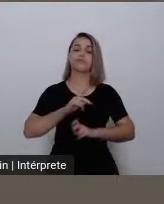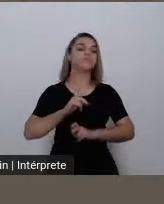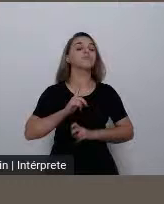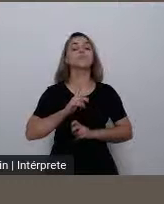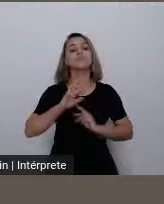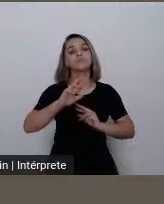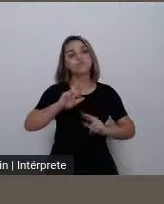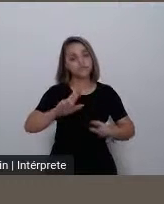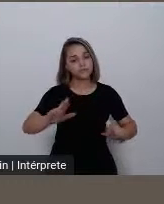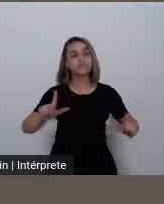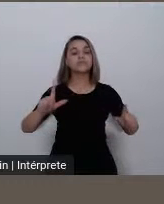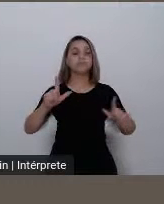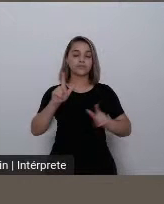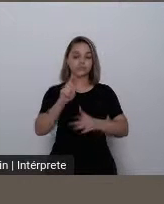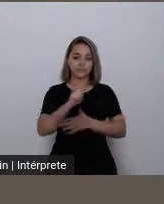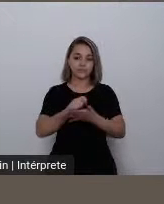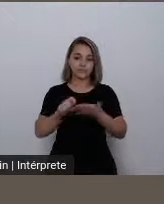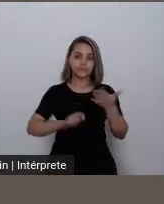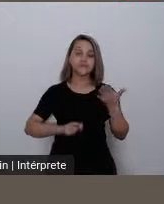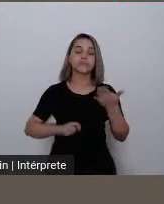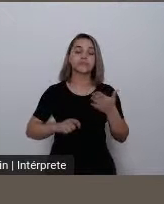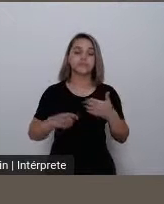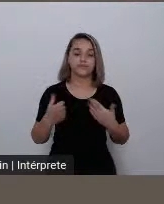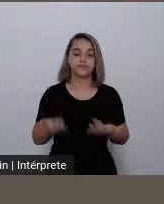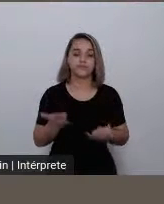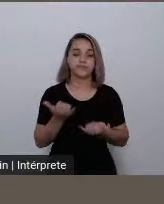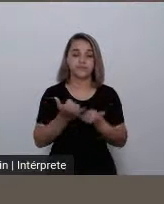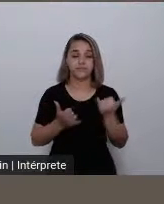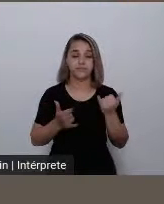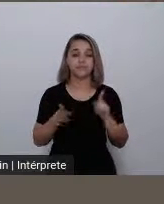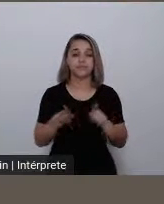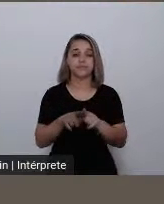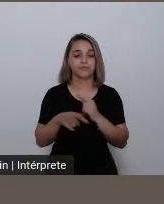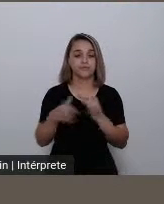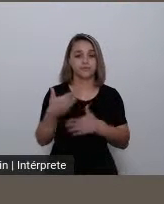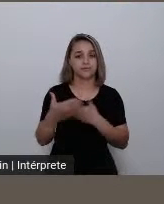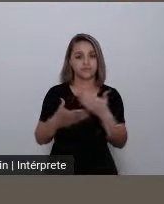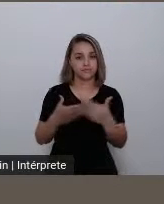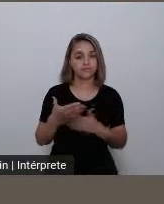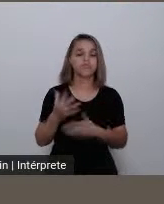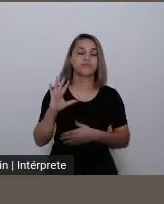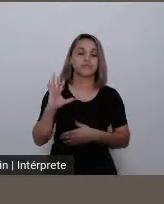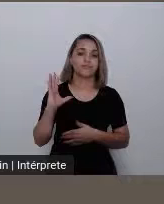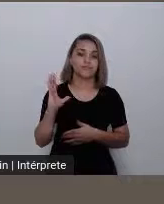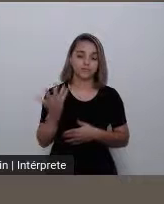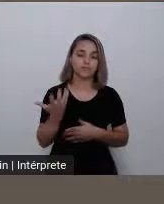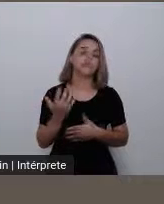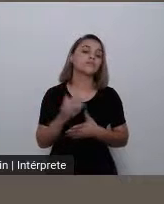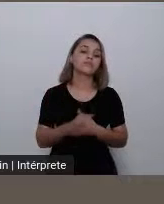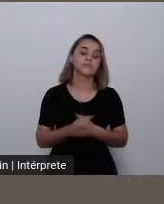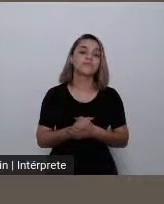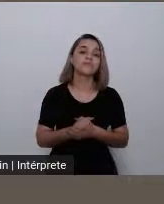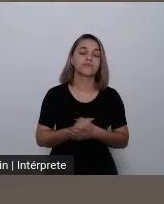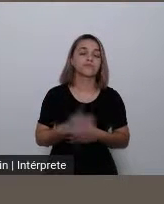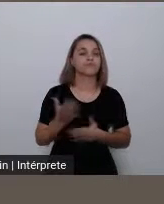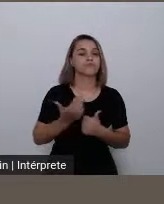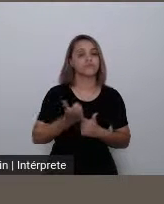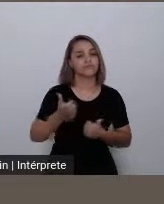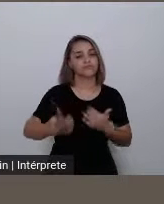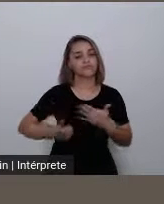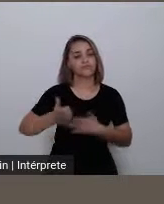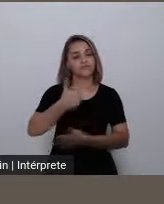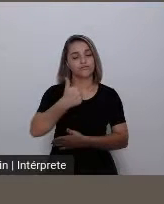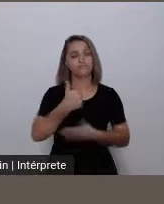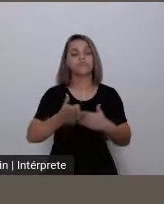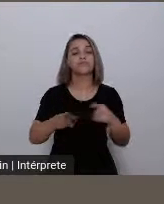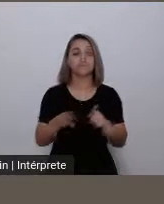escrita similares. Essa distribuição é, em parte, decorrente da ocorrência não homogênea do temário privilegiado nessa edição, as relações entre